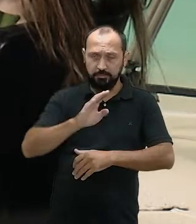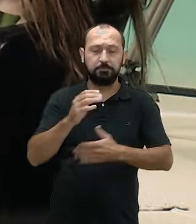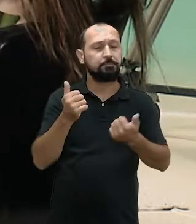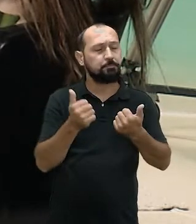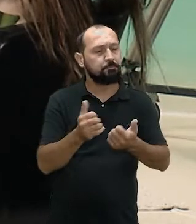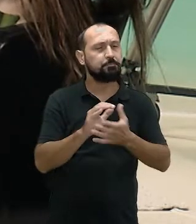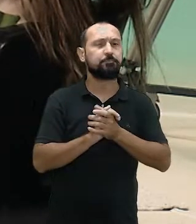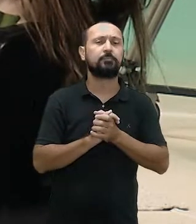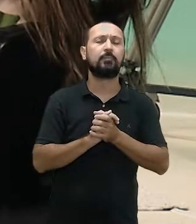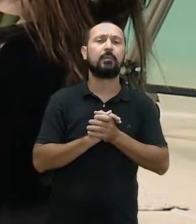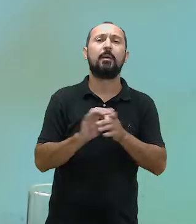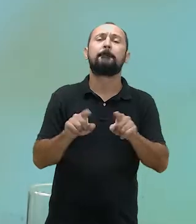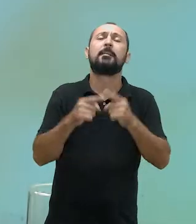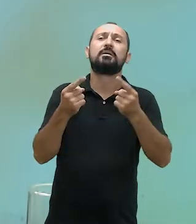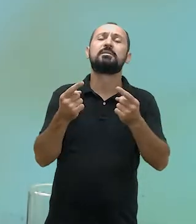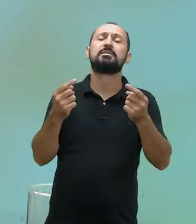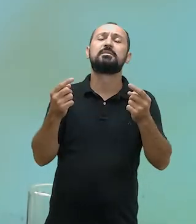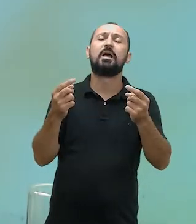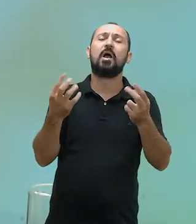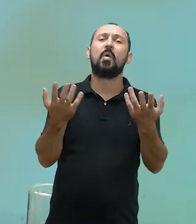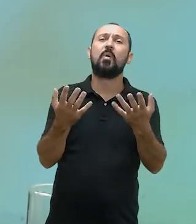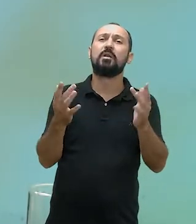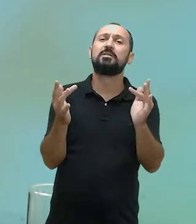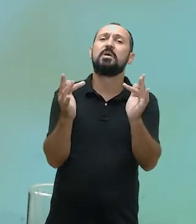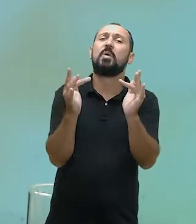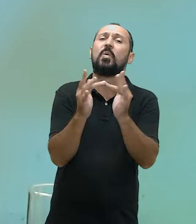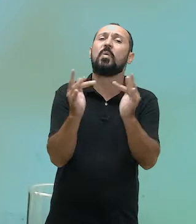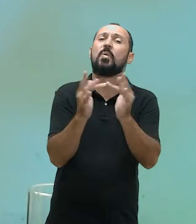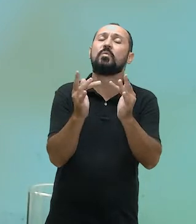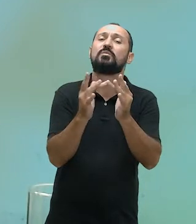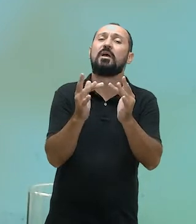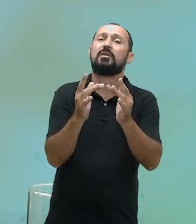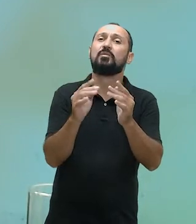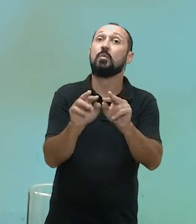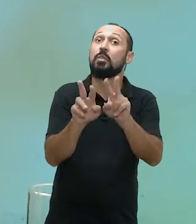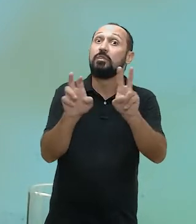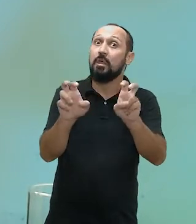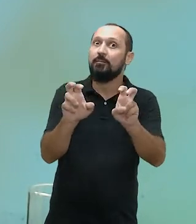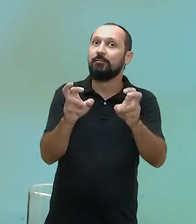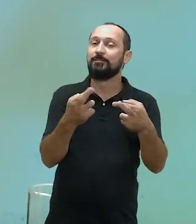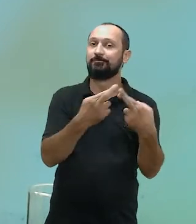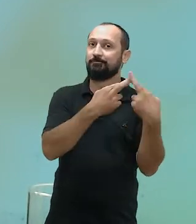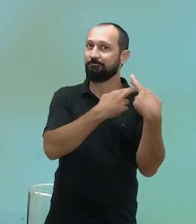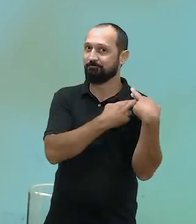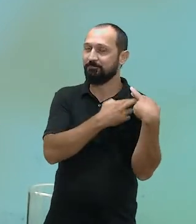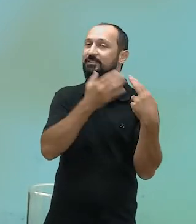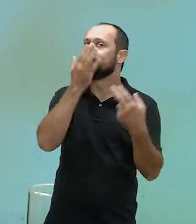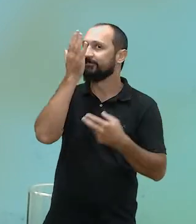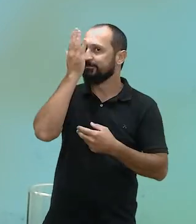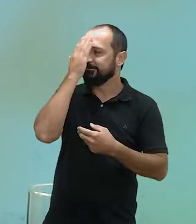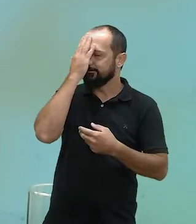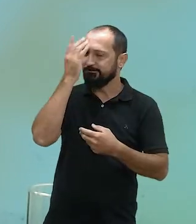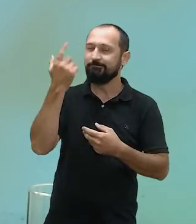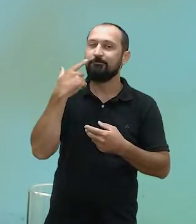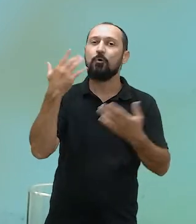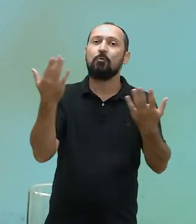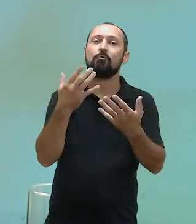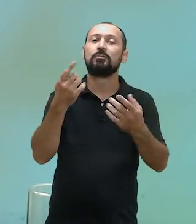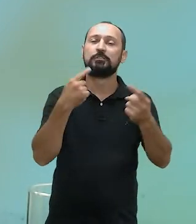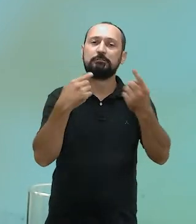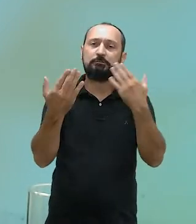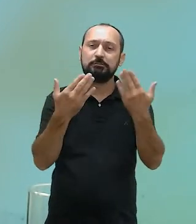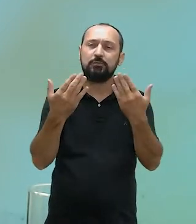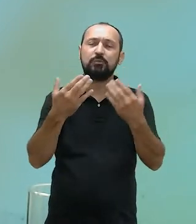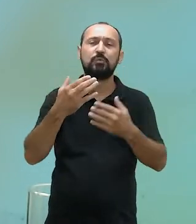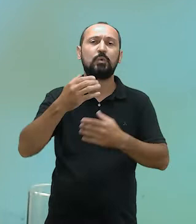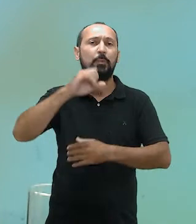brasileiro, mas como que ele se relaciona com a responsabilidade fiscal, que é outro tema muito em voga na discussão